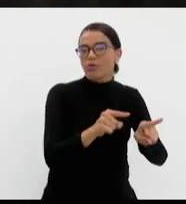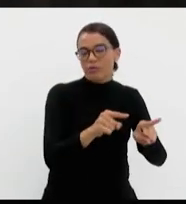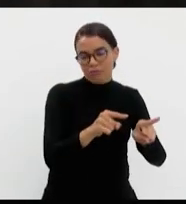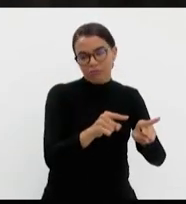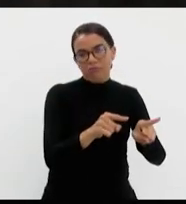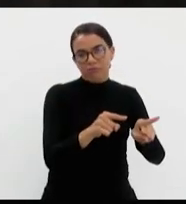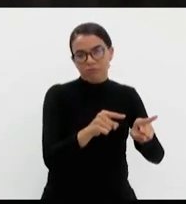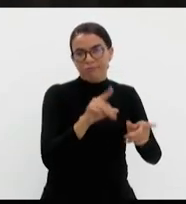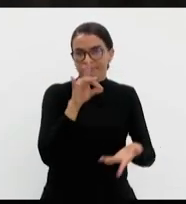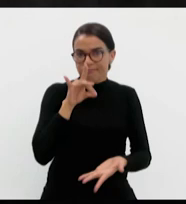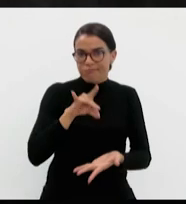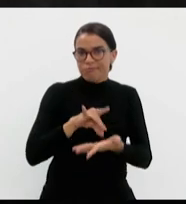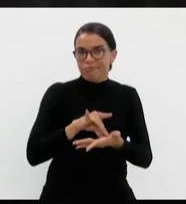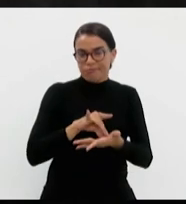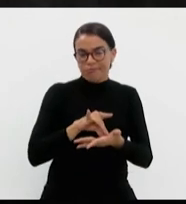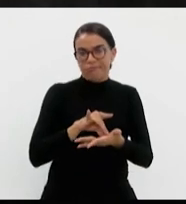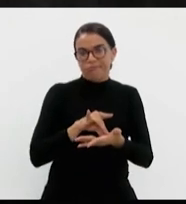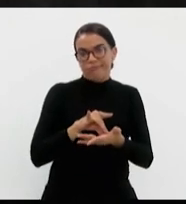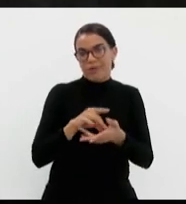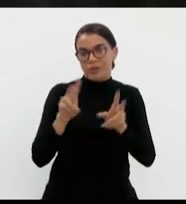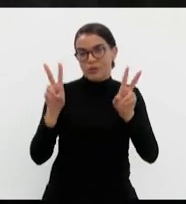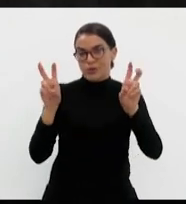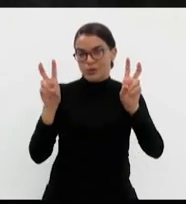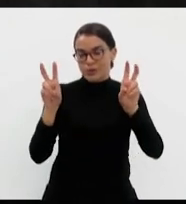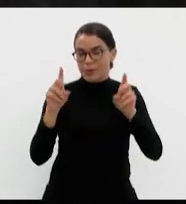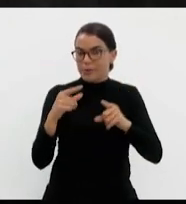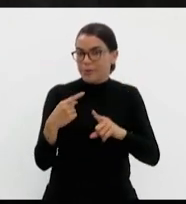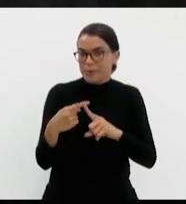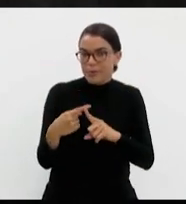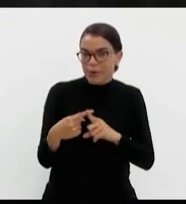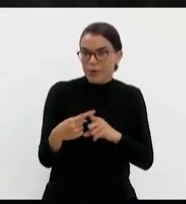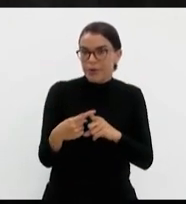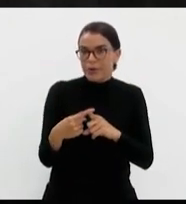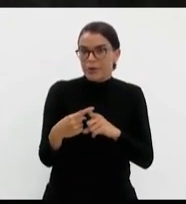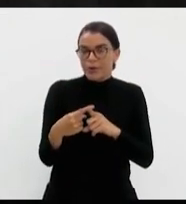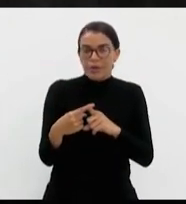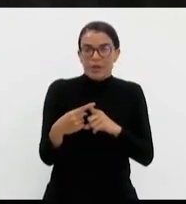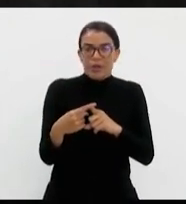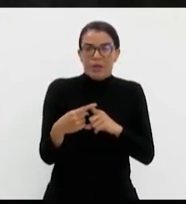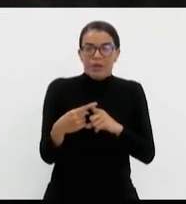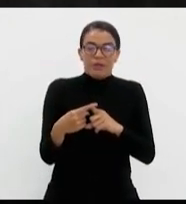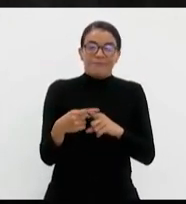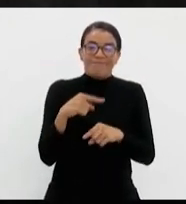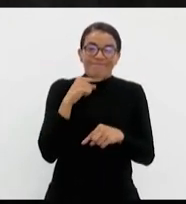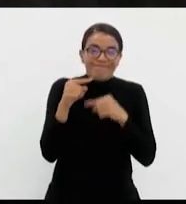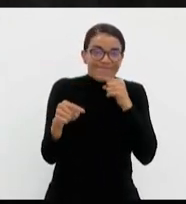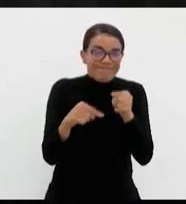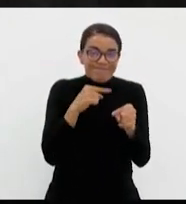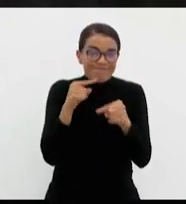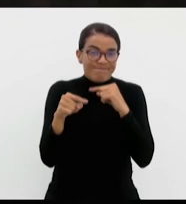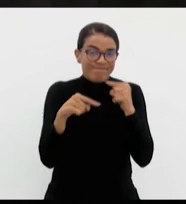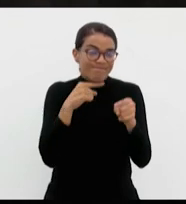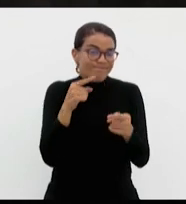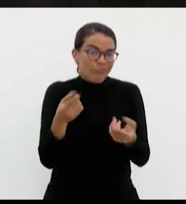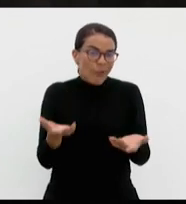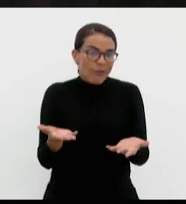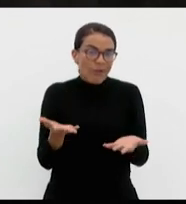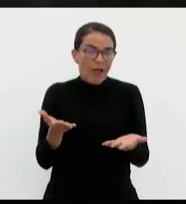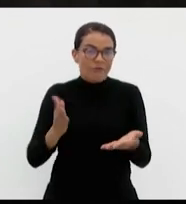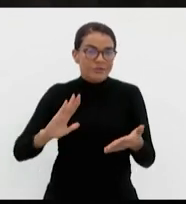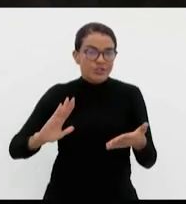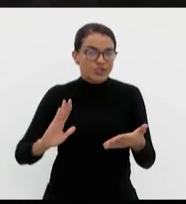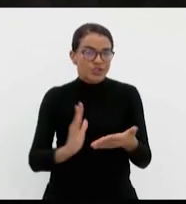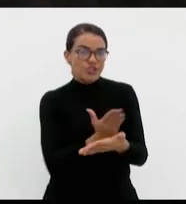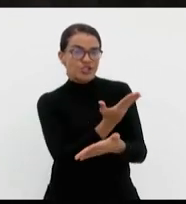profundamente a esse tema, porque não adiantava tirar da mão